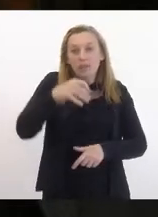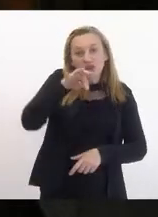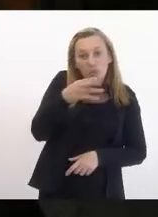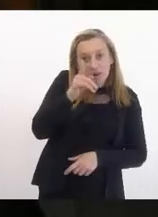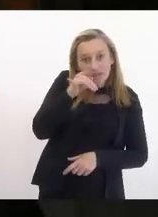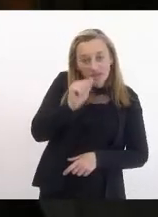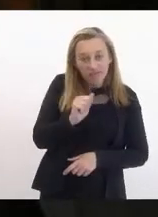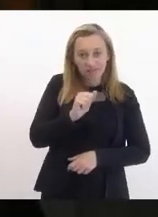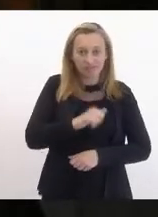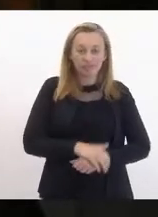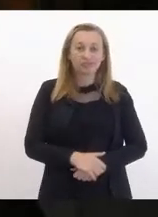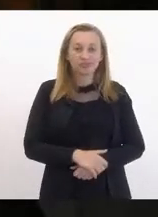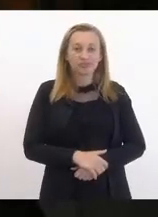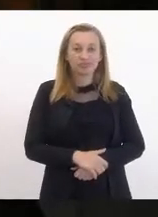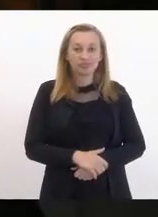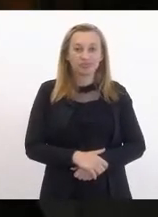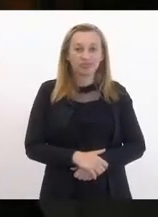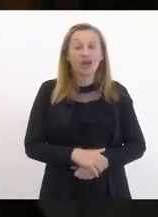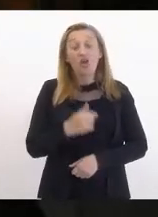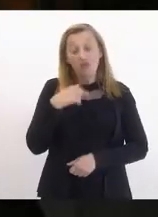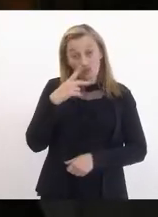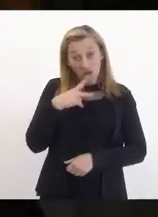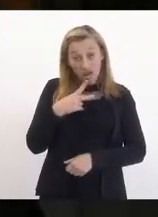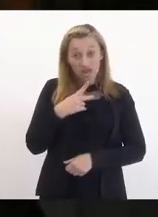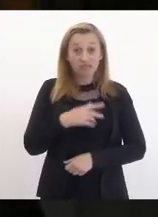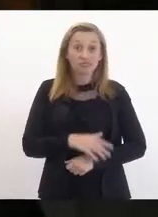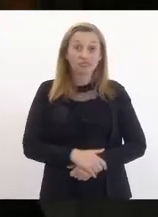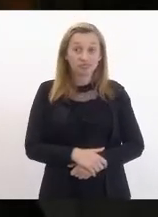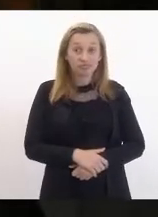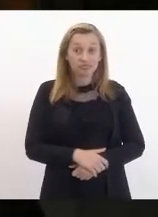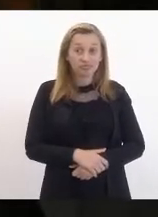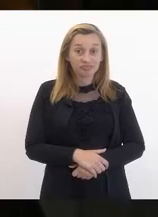metropolitana. Aí eu falei isso,